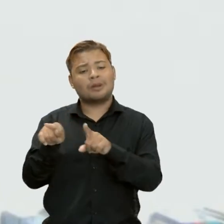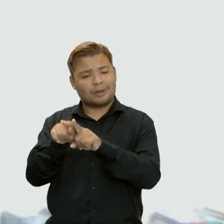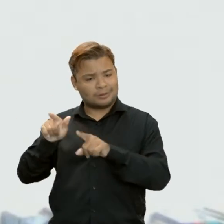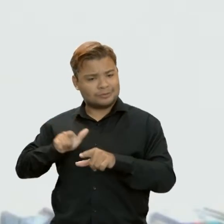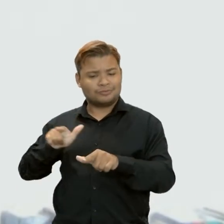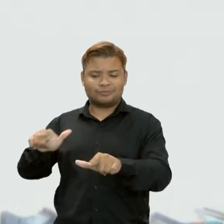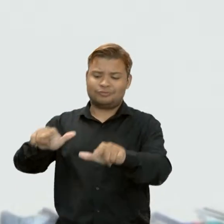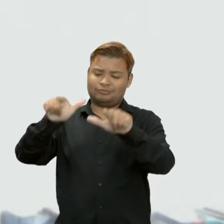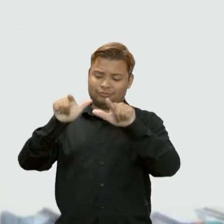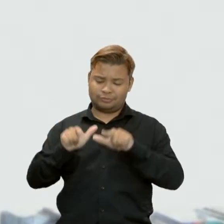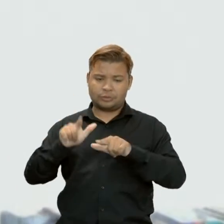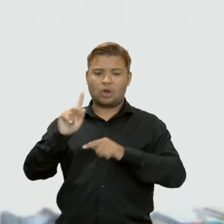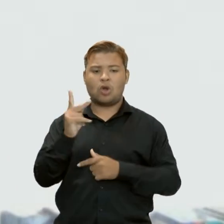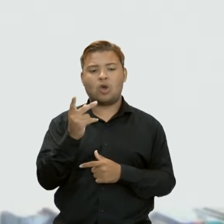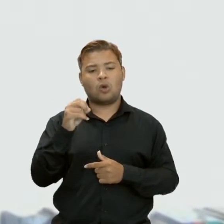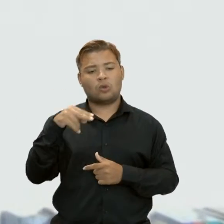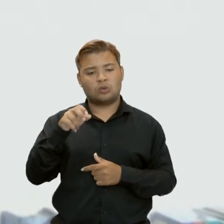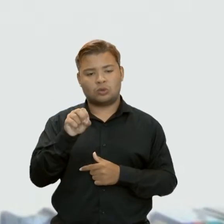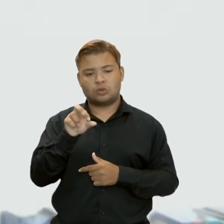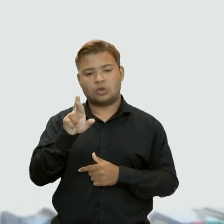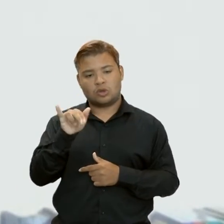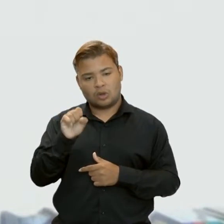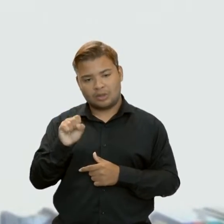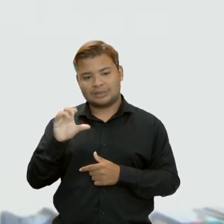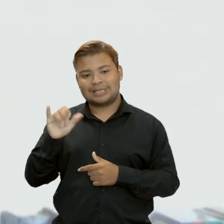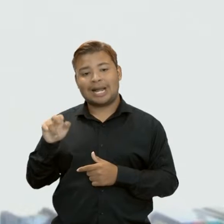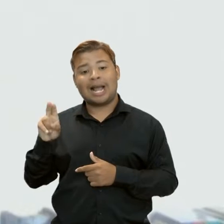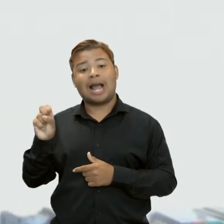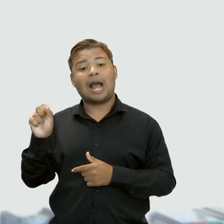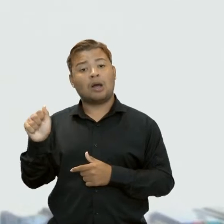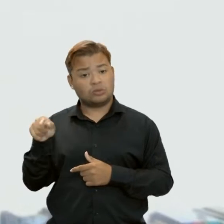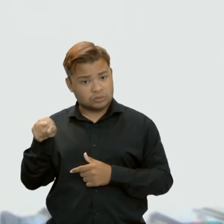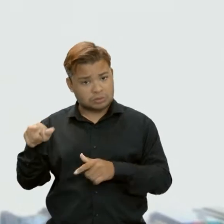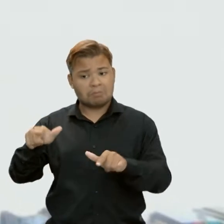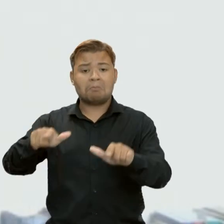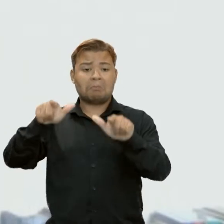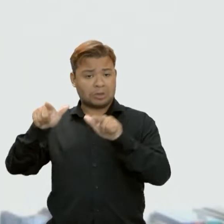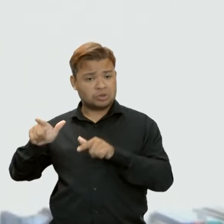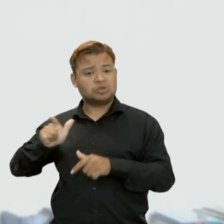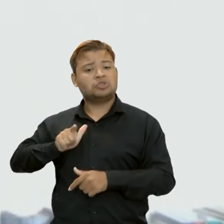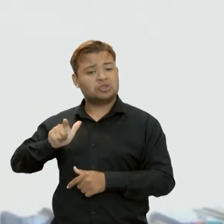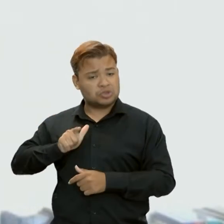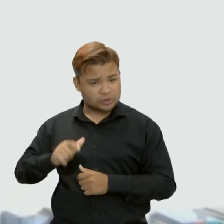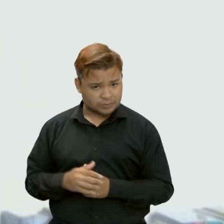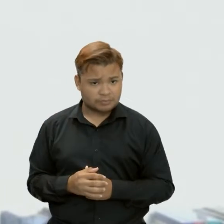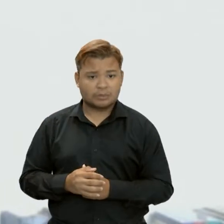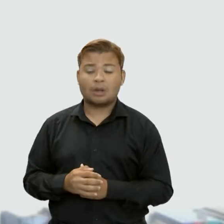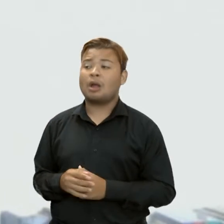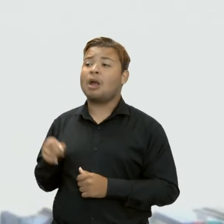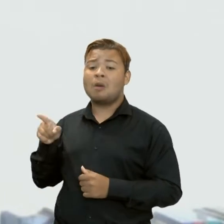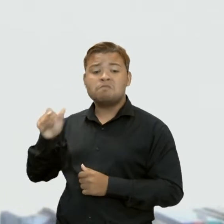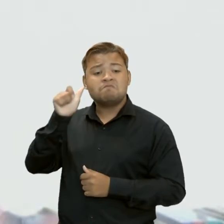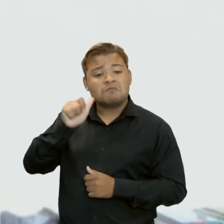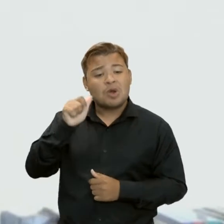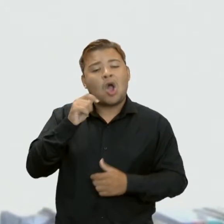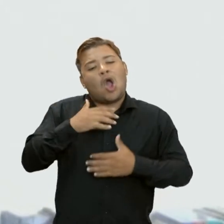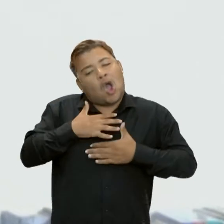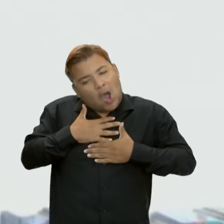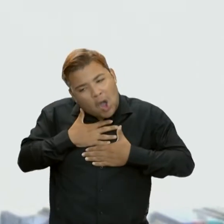honoris causa, doutor honoris causa, ela tinha, sim, muito gosto por